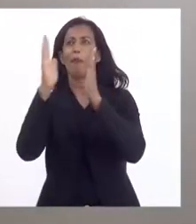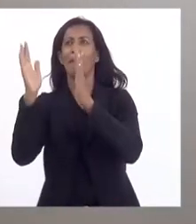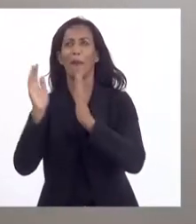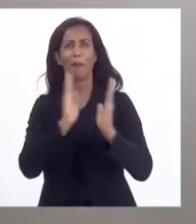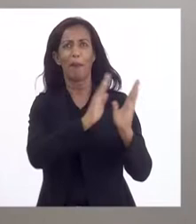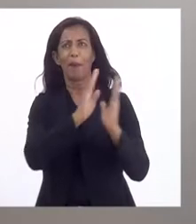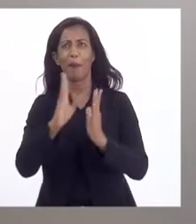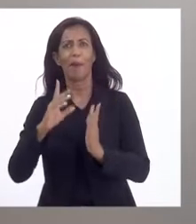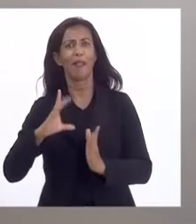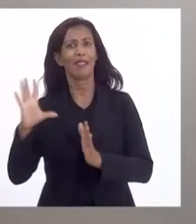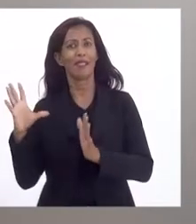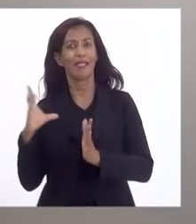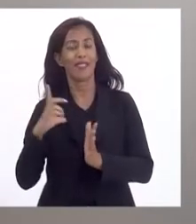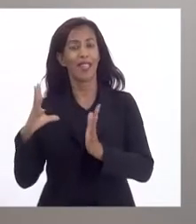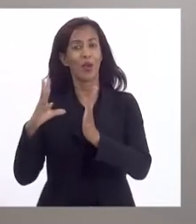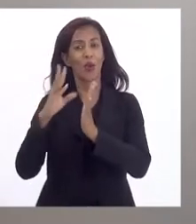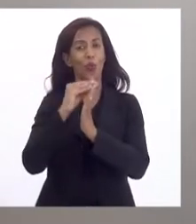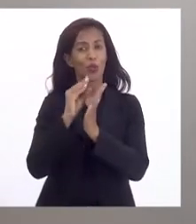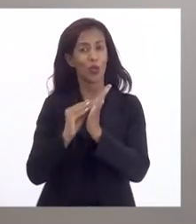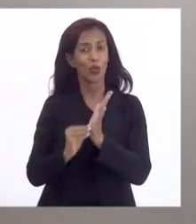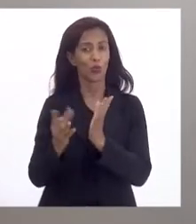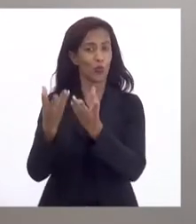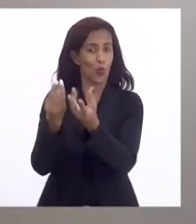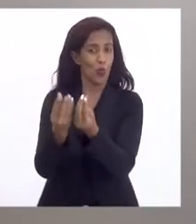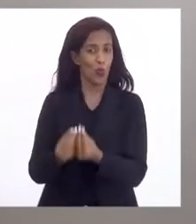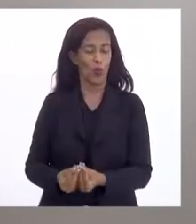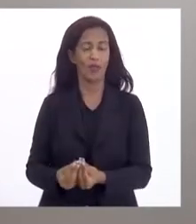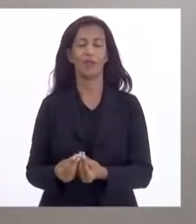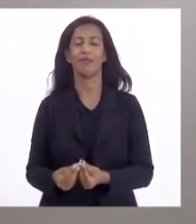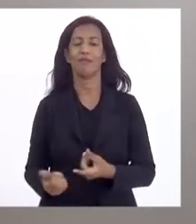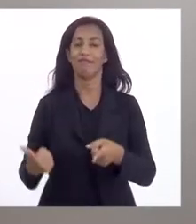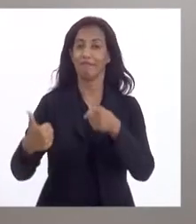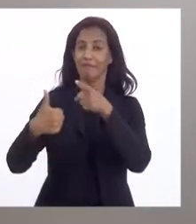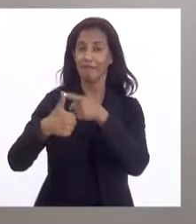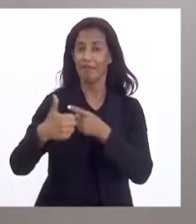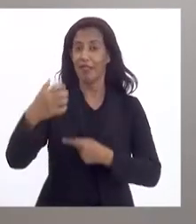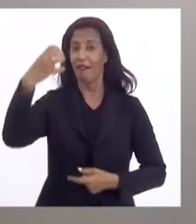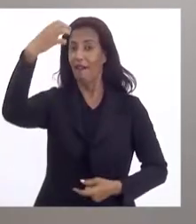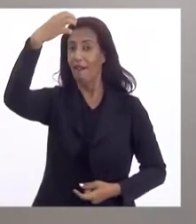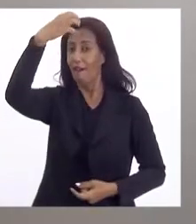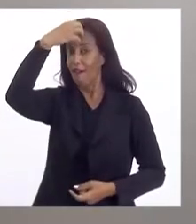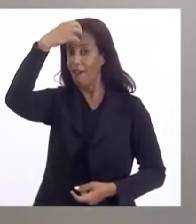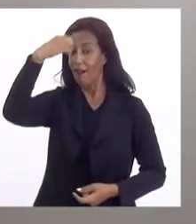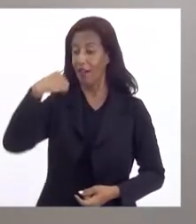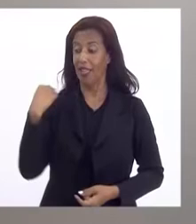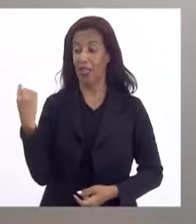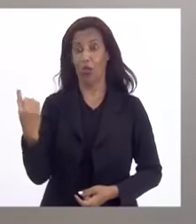muitos conteúdos. Presidente, primeiro que Angra dos Reis é nossa, né?